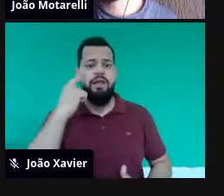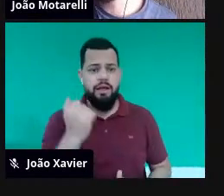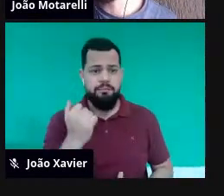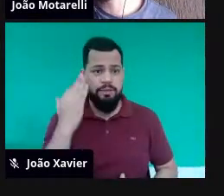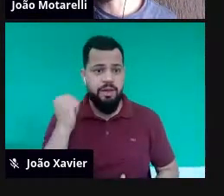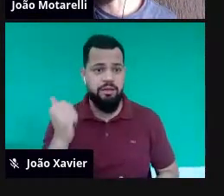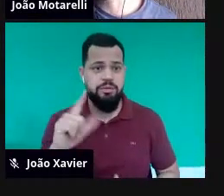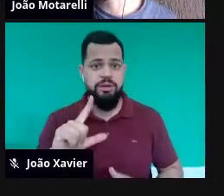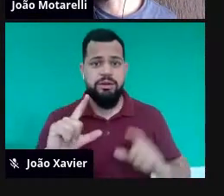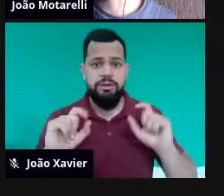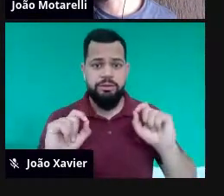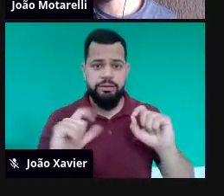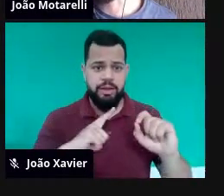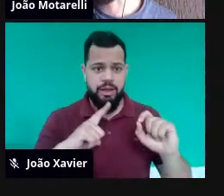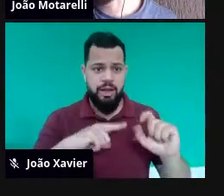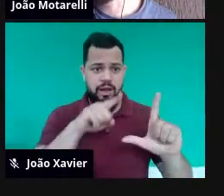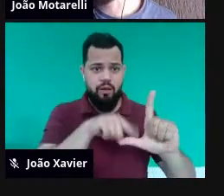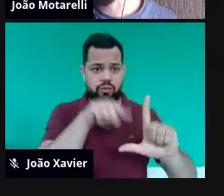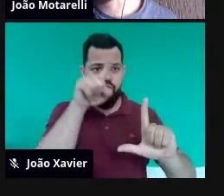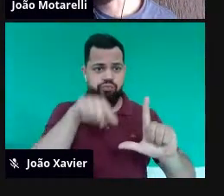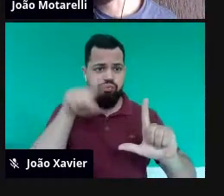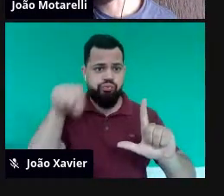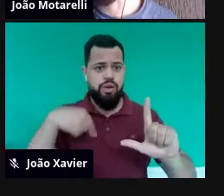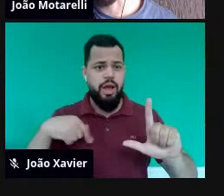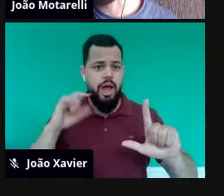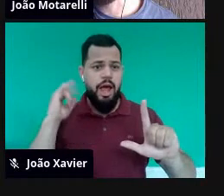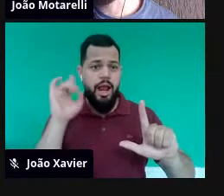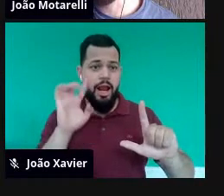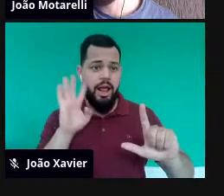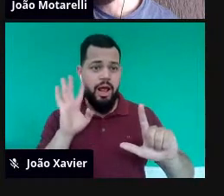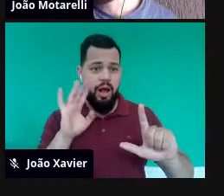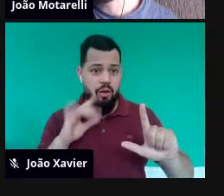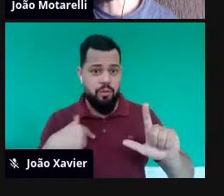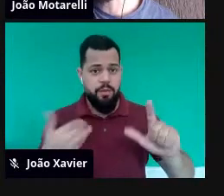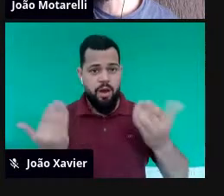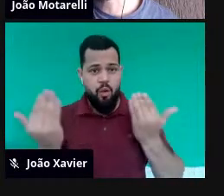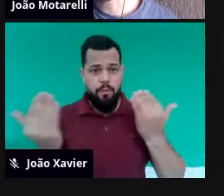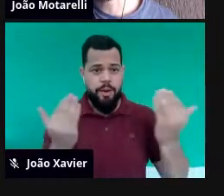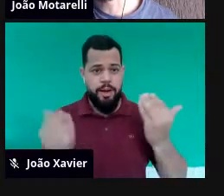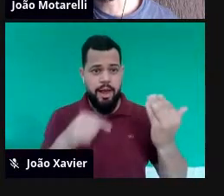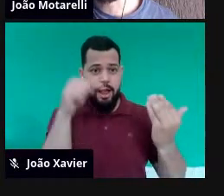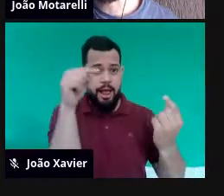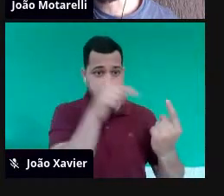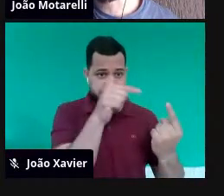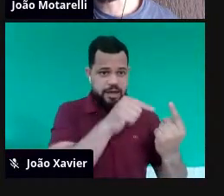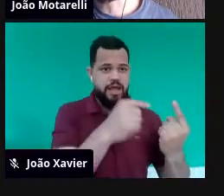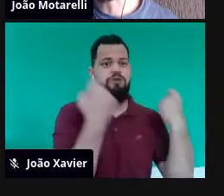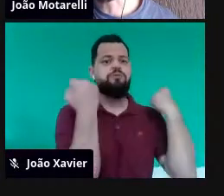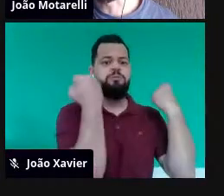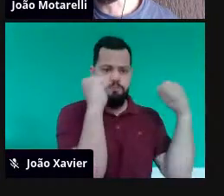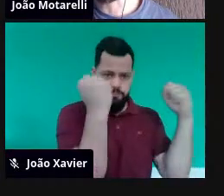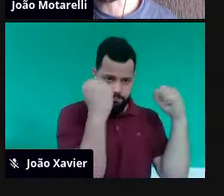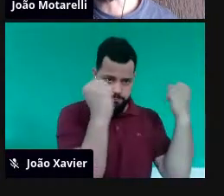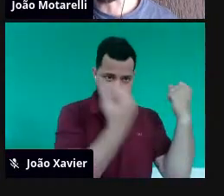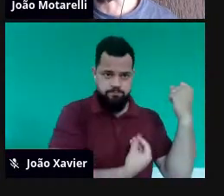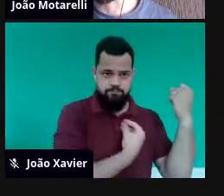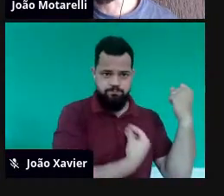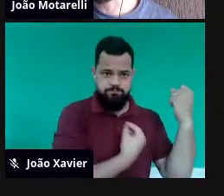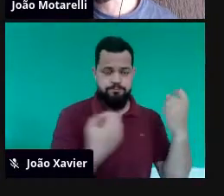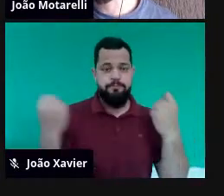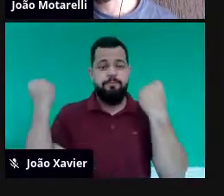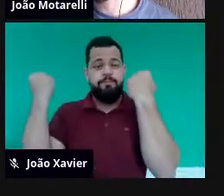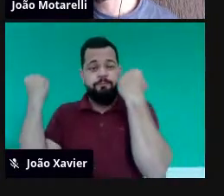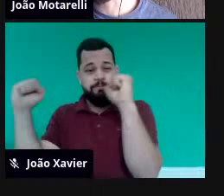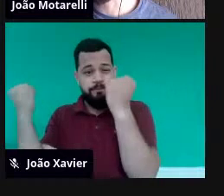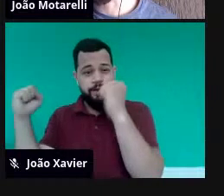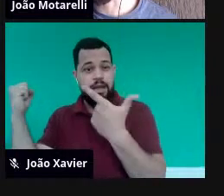esse aqui é um gráfico bastante interessante comparando não atletas com indivíduos de acordo com um grupo esportivo. Então,